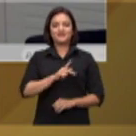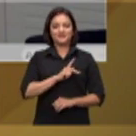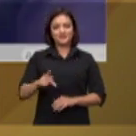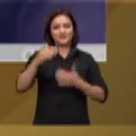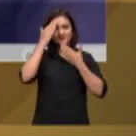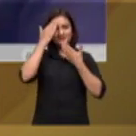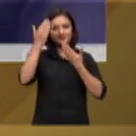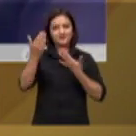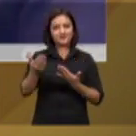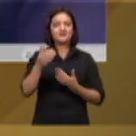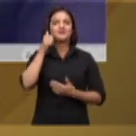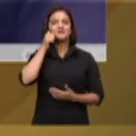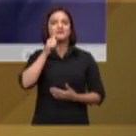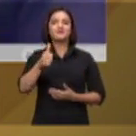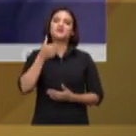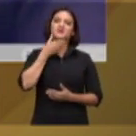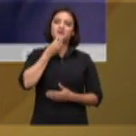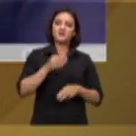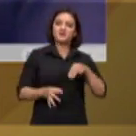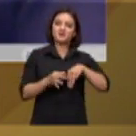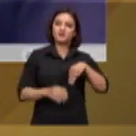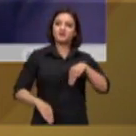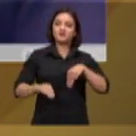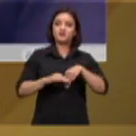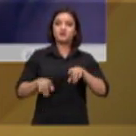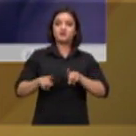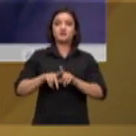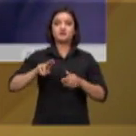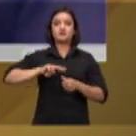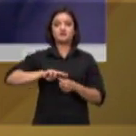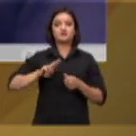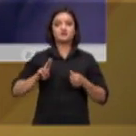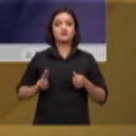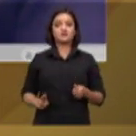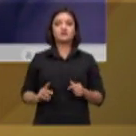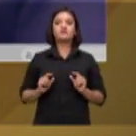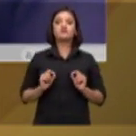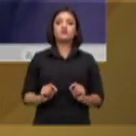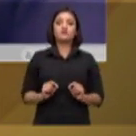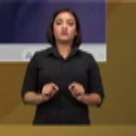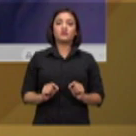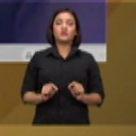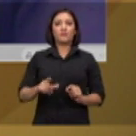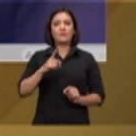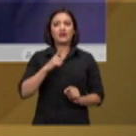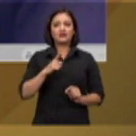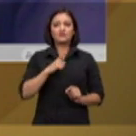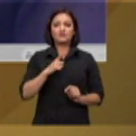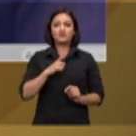senhores ministros, senhor advogado da União. Falar por último, depois de excelentes